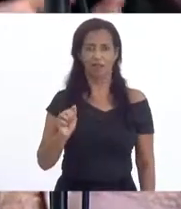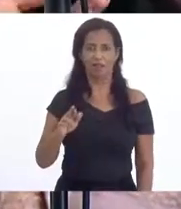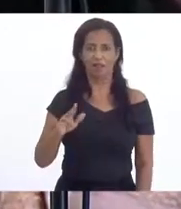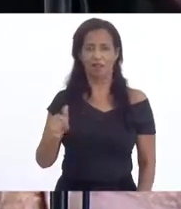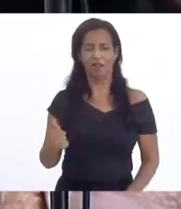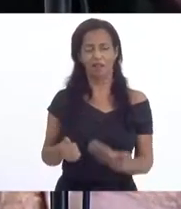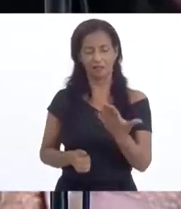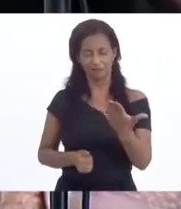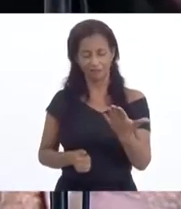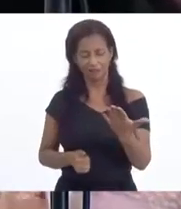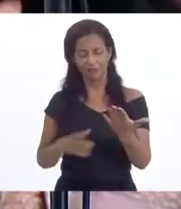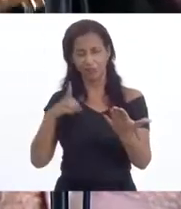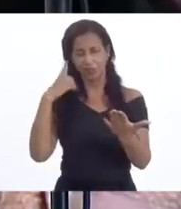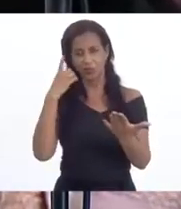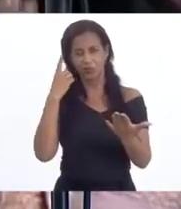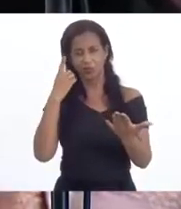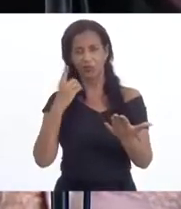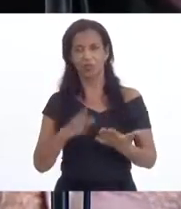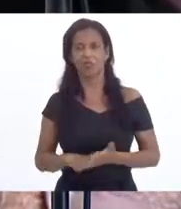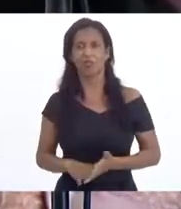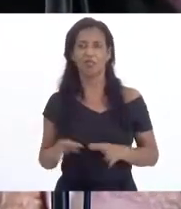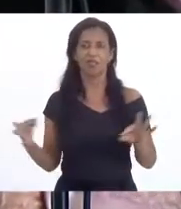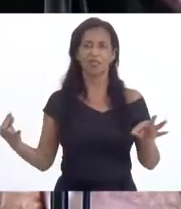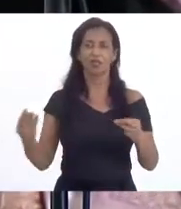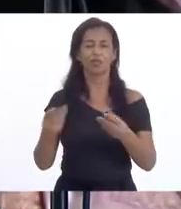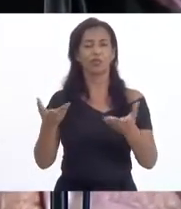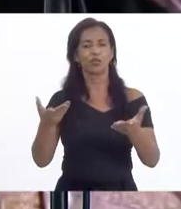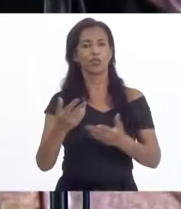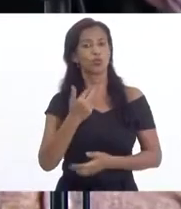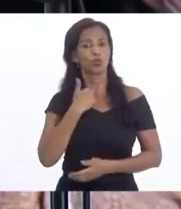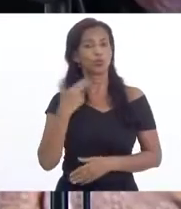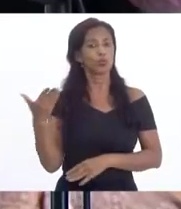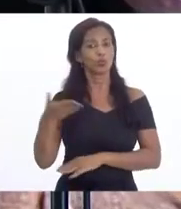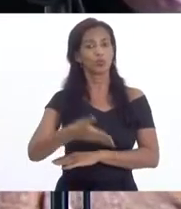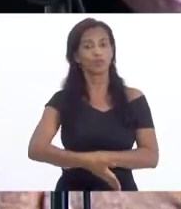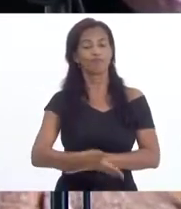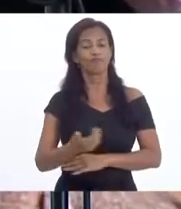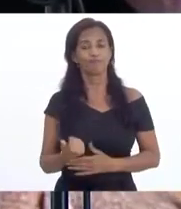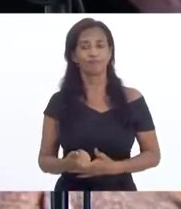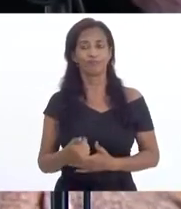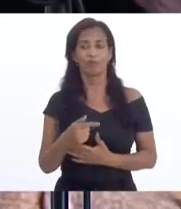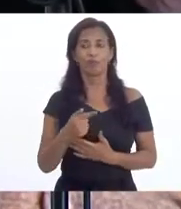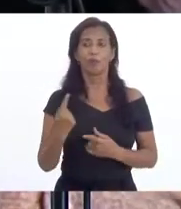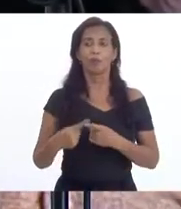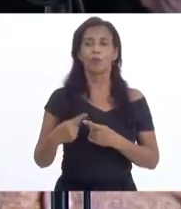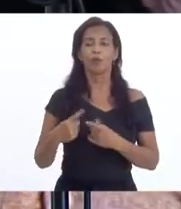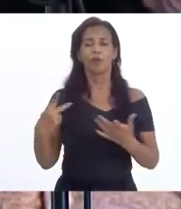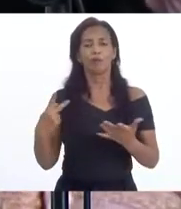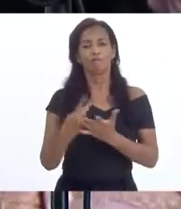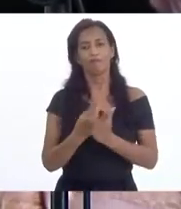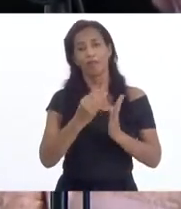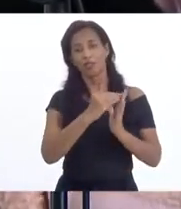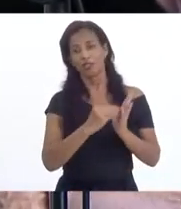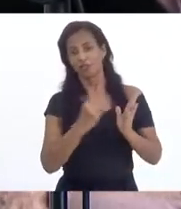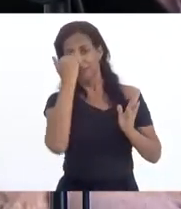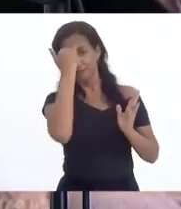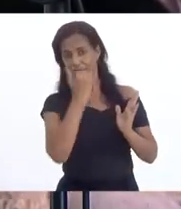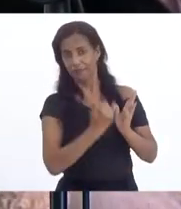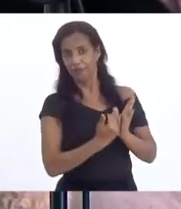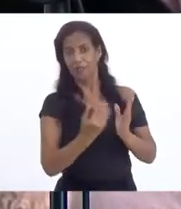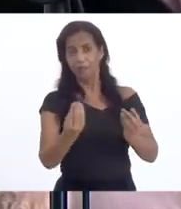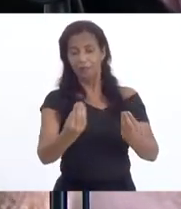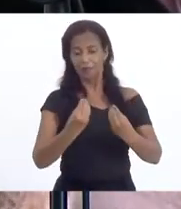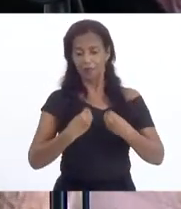para o senhor deputado e para os demais presentes, que não pôde estar aqui hoje nesse dia, porque havia uma agenda a cumprir. Mas me deu